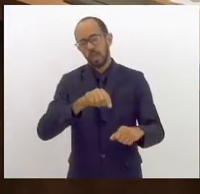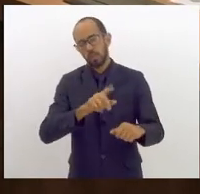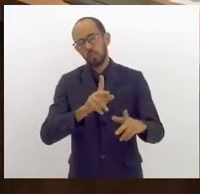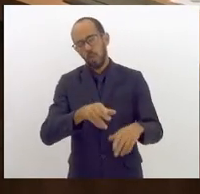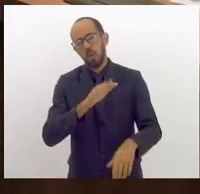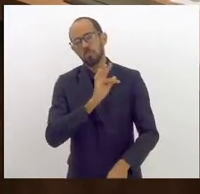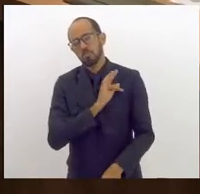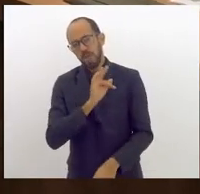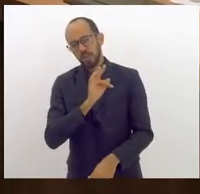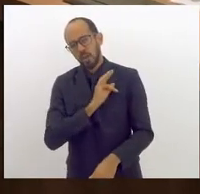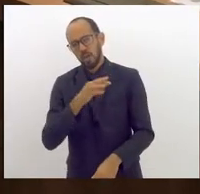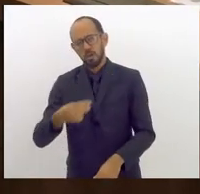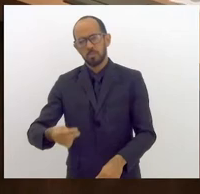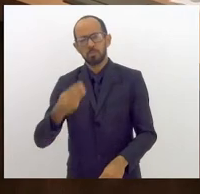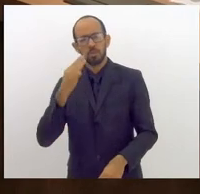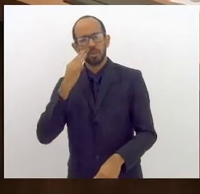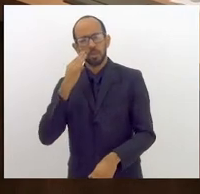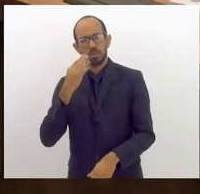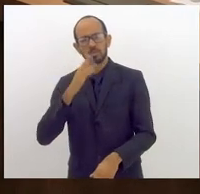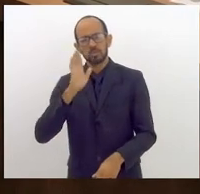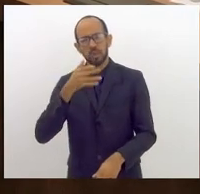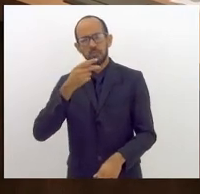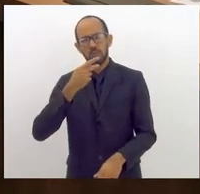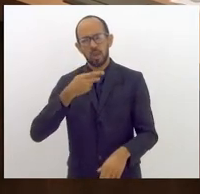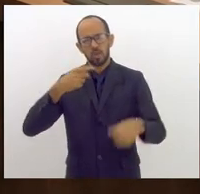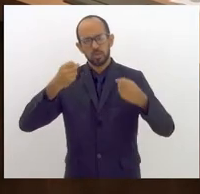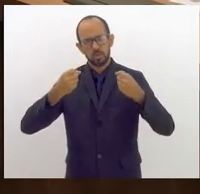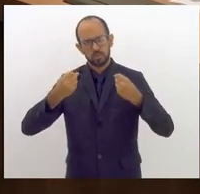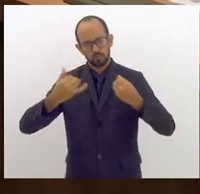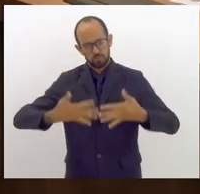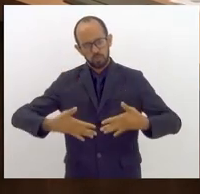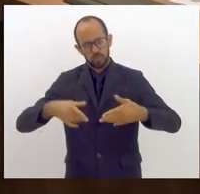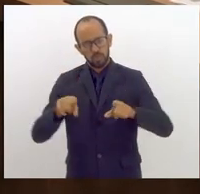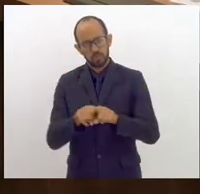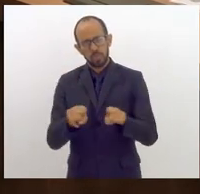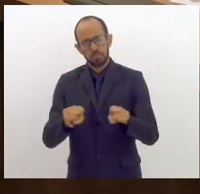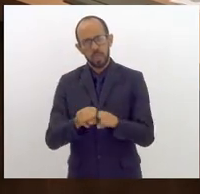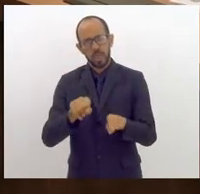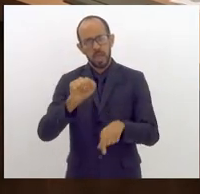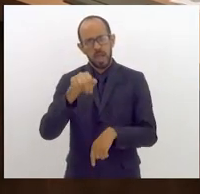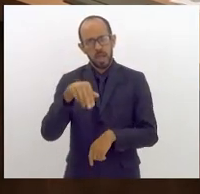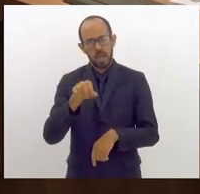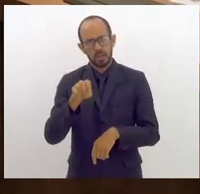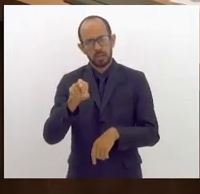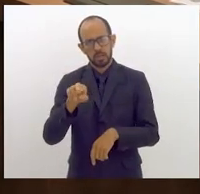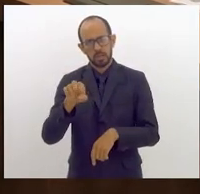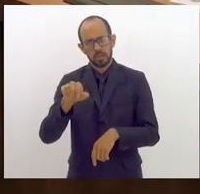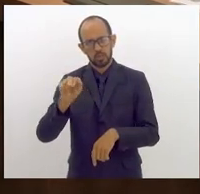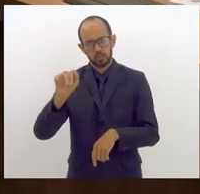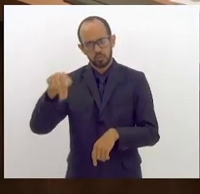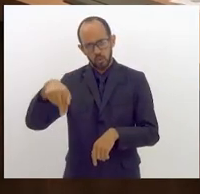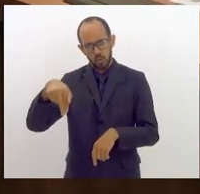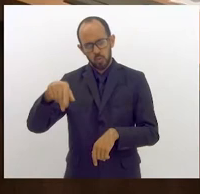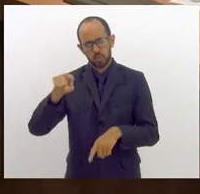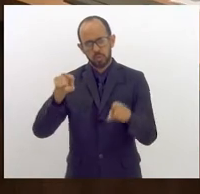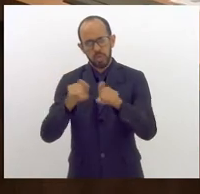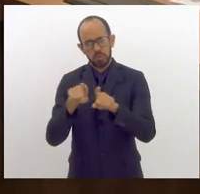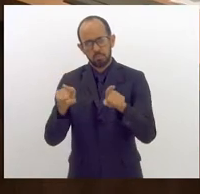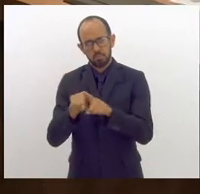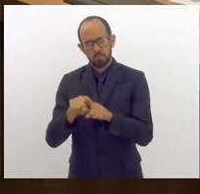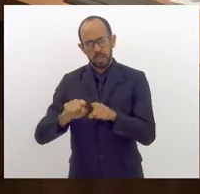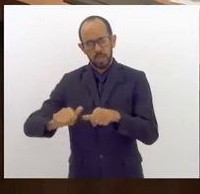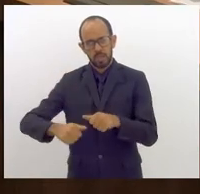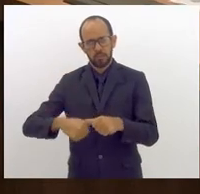Marta Rocha deputada Mônica Francisco com relação ao Anderson quack Anderson quack foi o meu contemporâneo a época que fazíamos